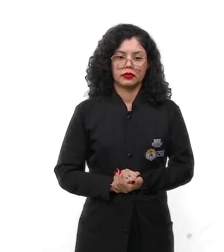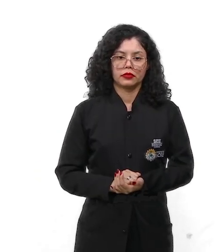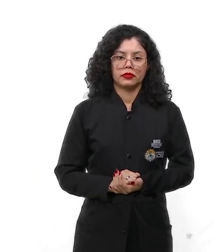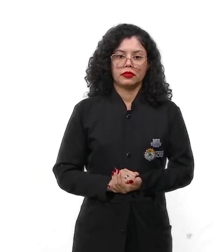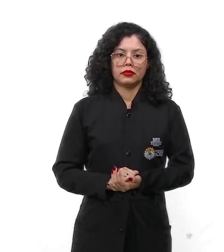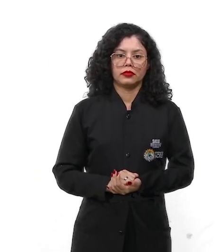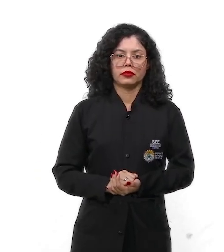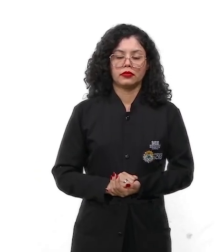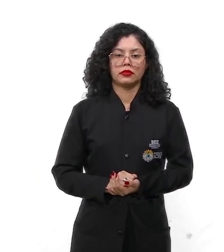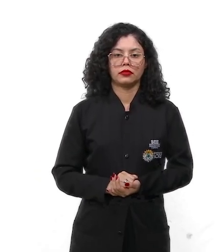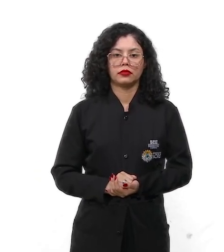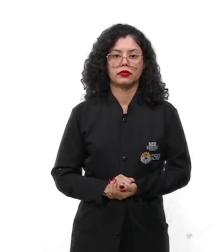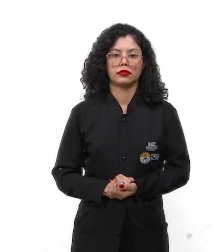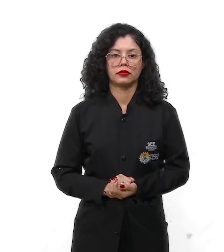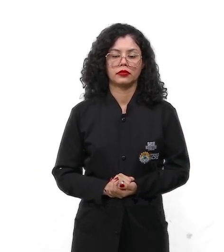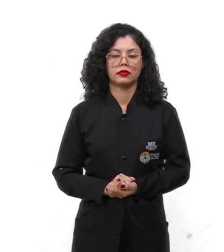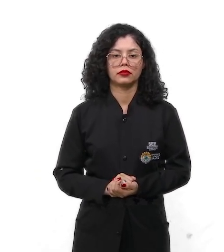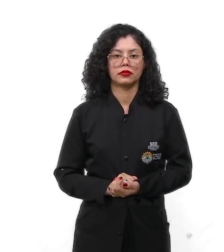que